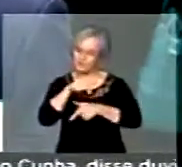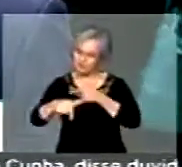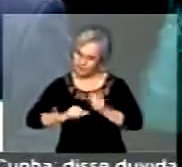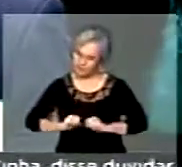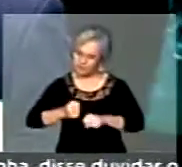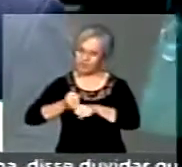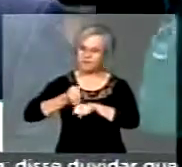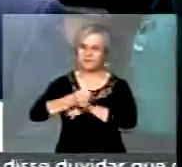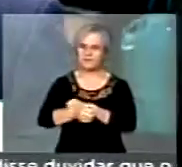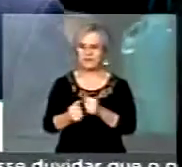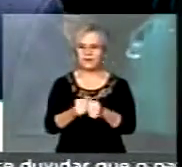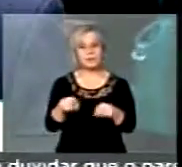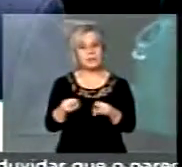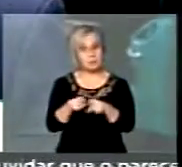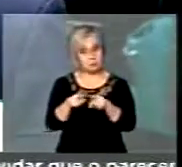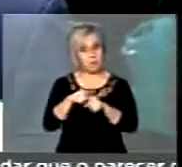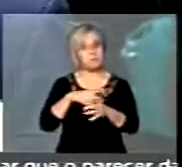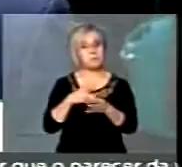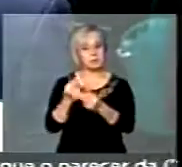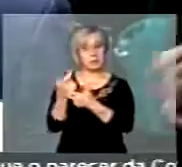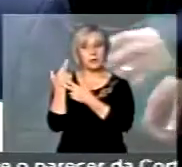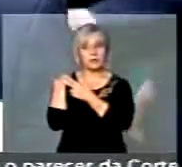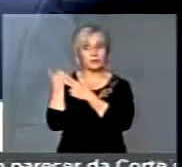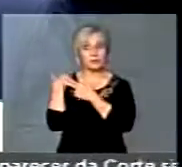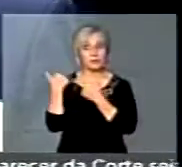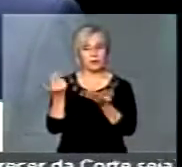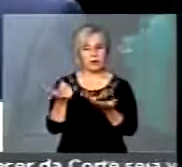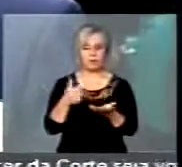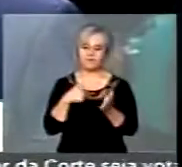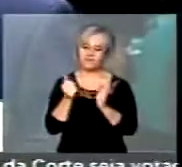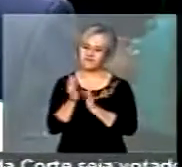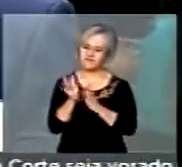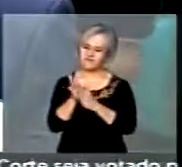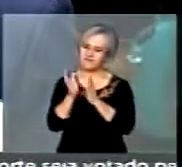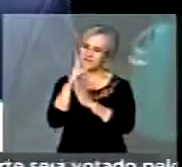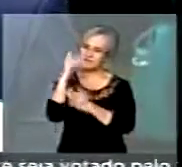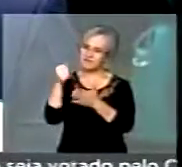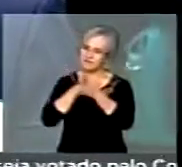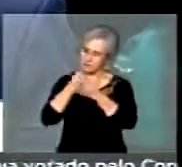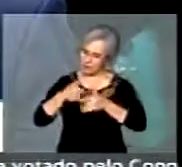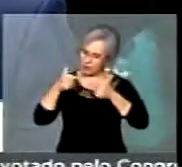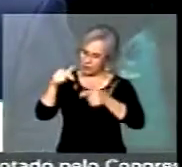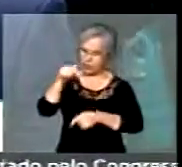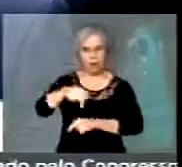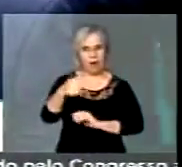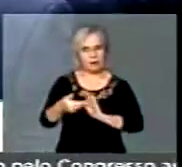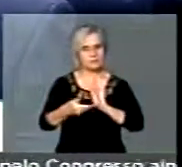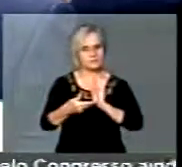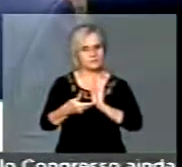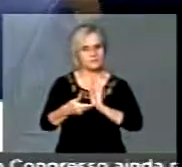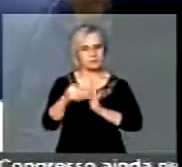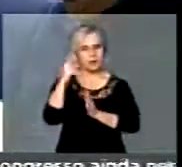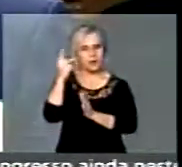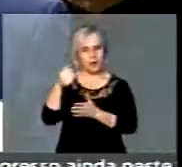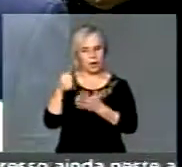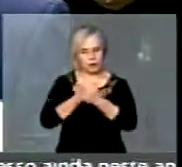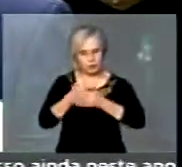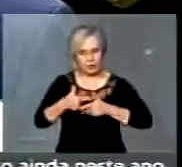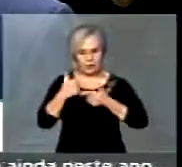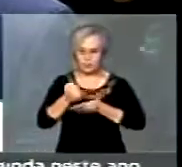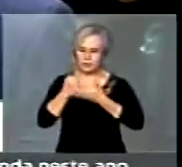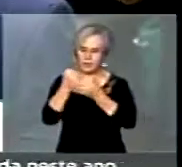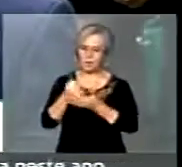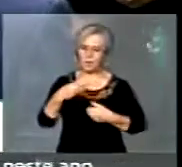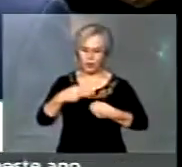atuante e com responsabilidade. Quero parabenizar o senhor pela sua luta aqui nessa casa, dizer que a sua luta pelo